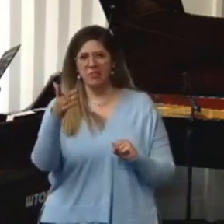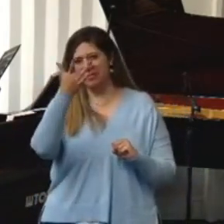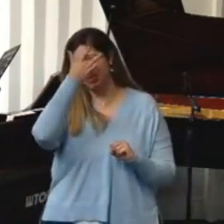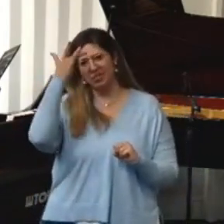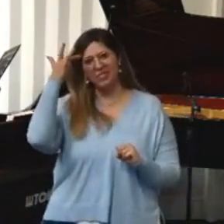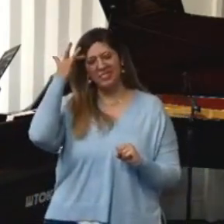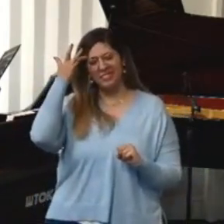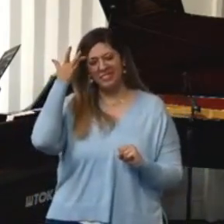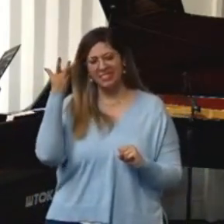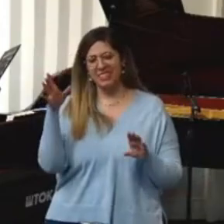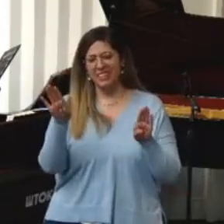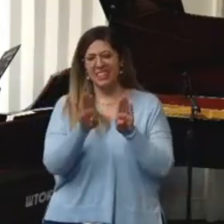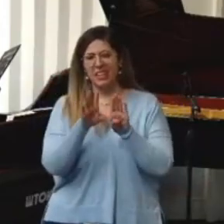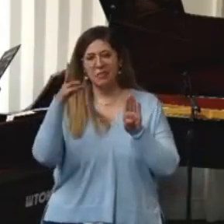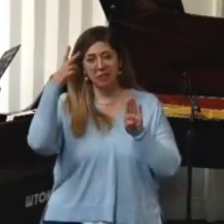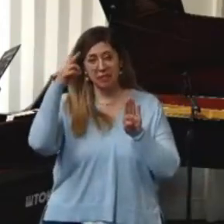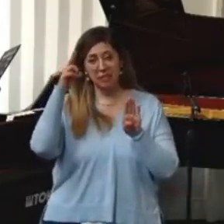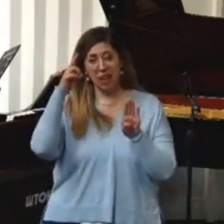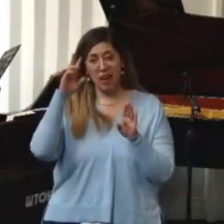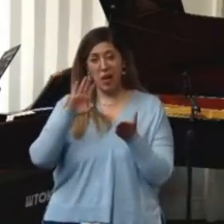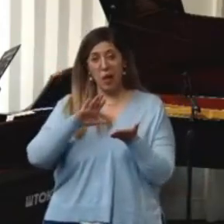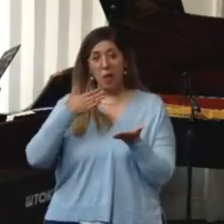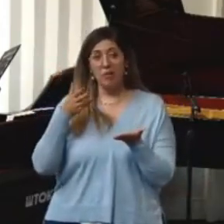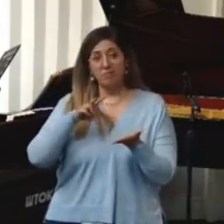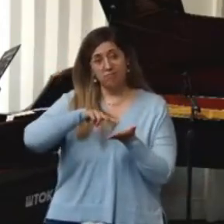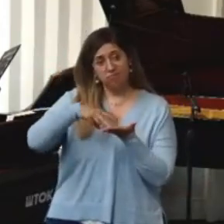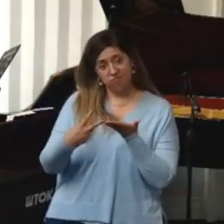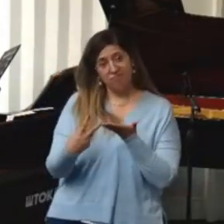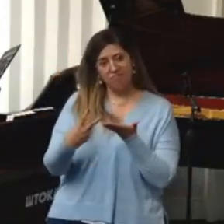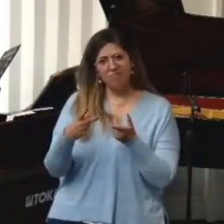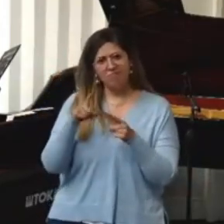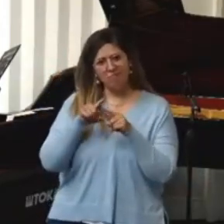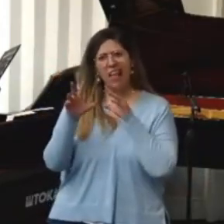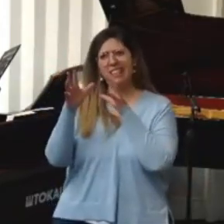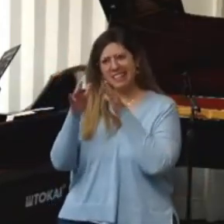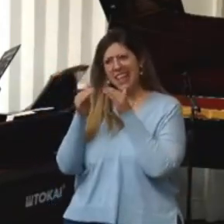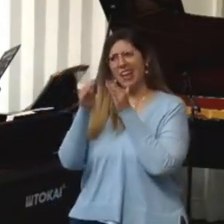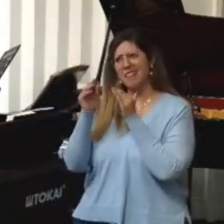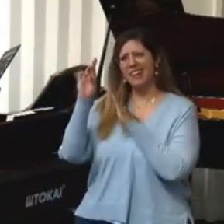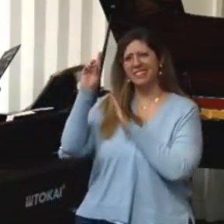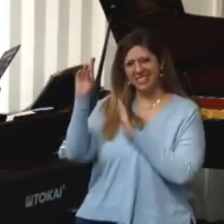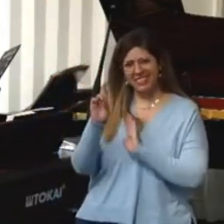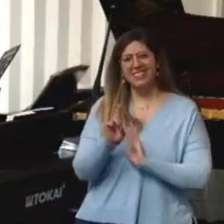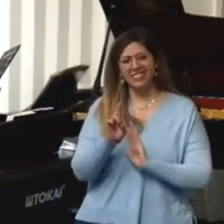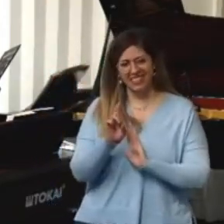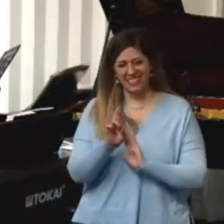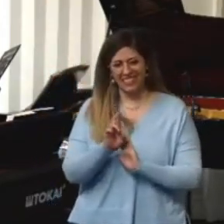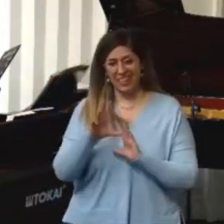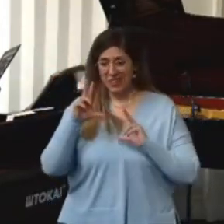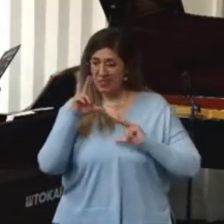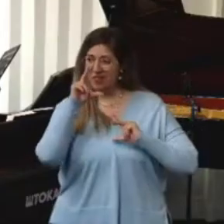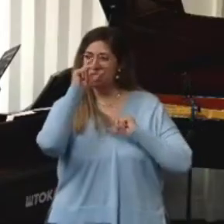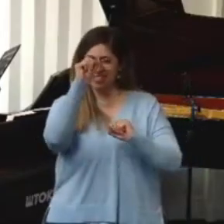homens que nas suas quedas clamaram ao Senhor, Deus os fez.